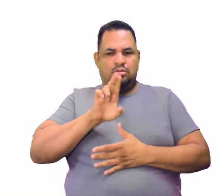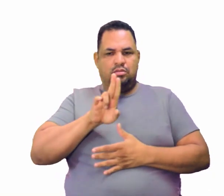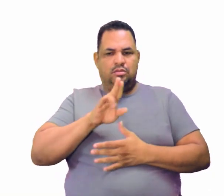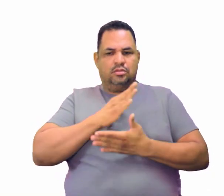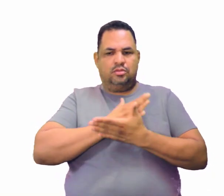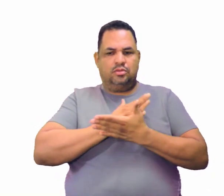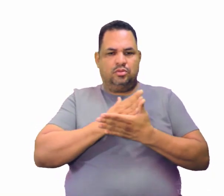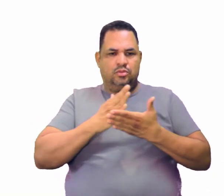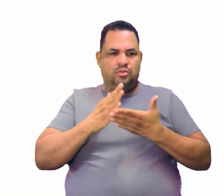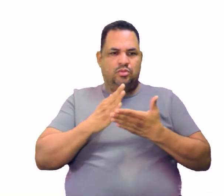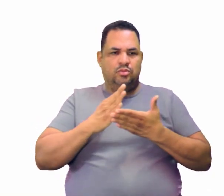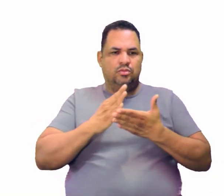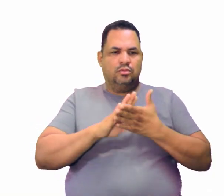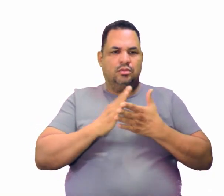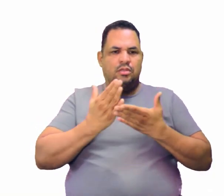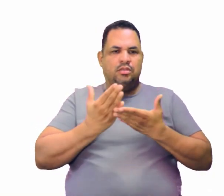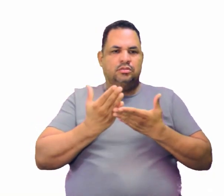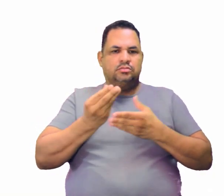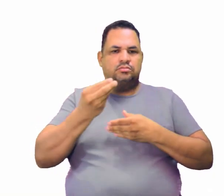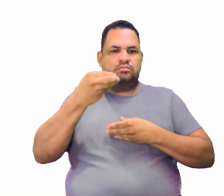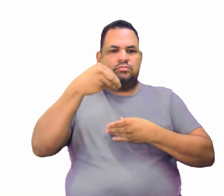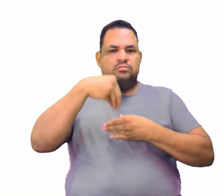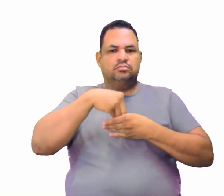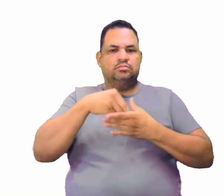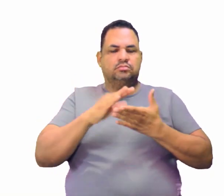do seu mundo interior,